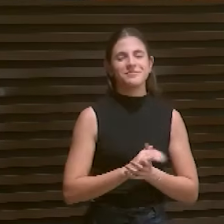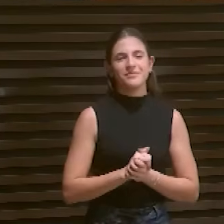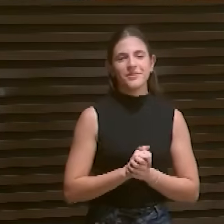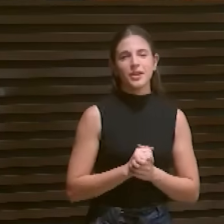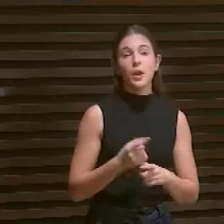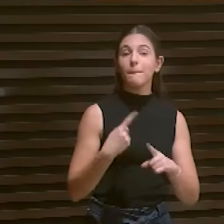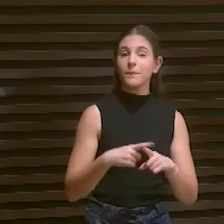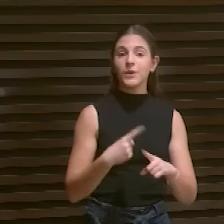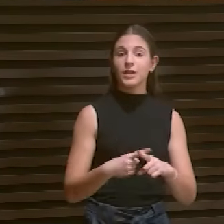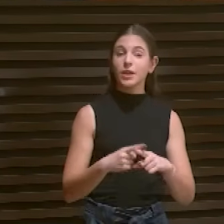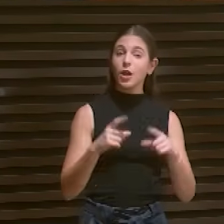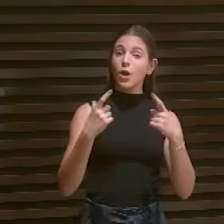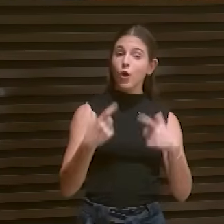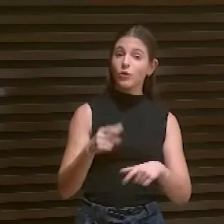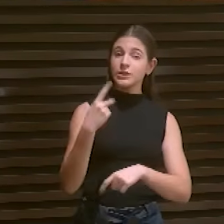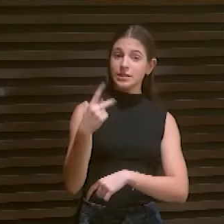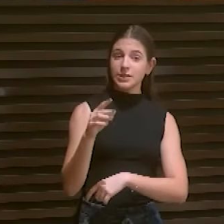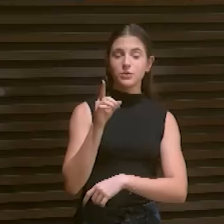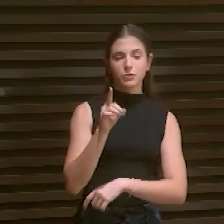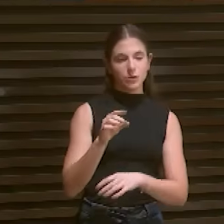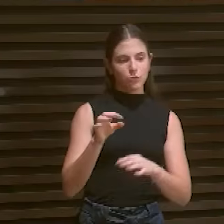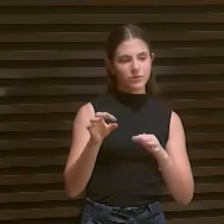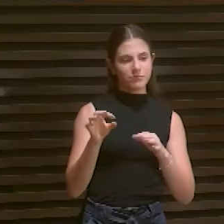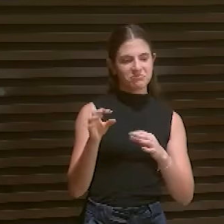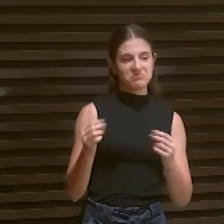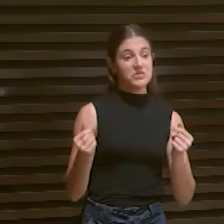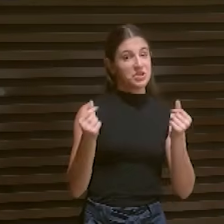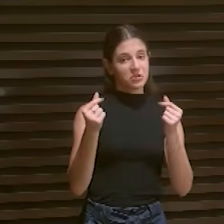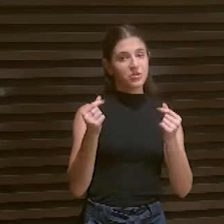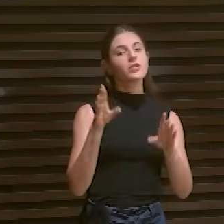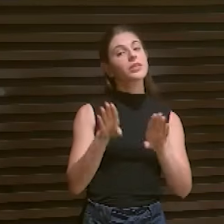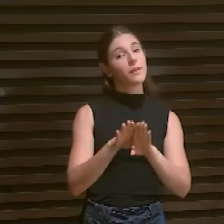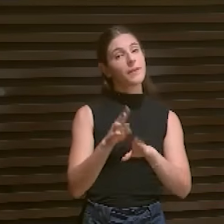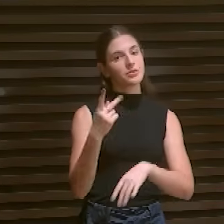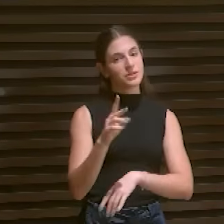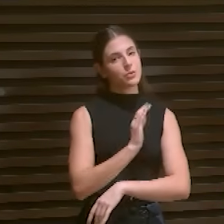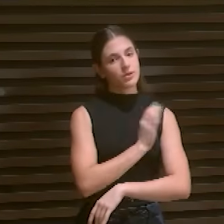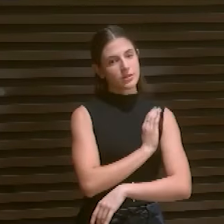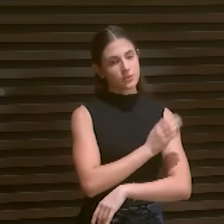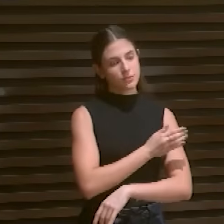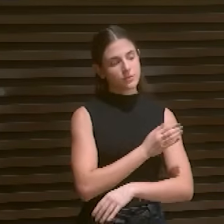Porque onde está o teu tesouro, aí estará também o teu coração.